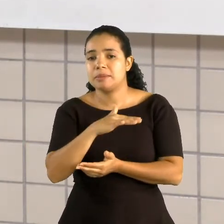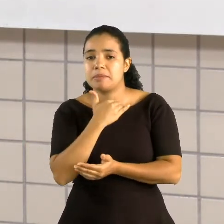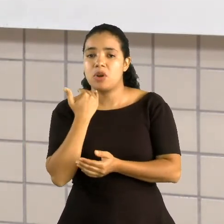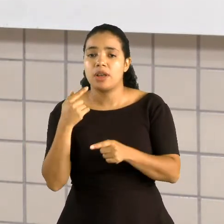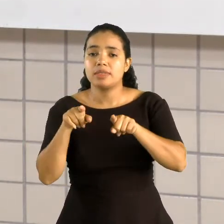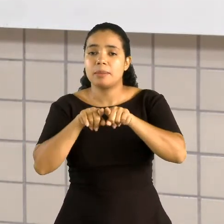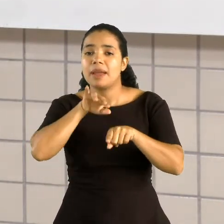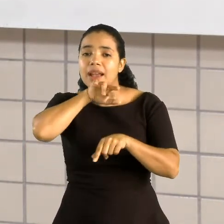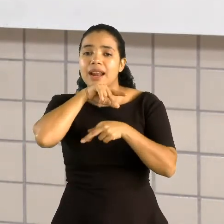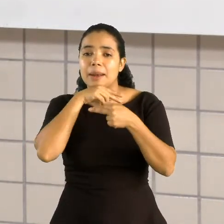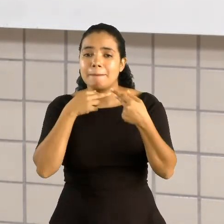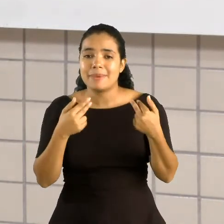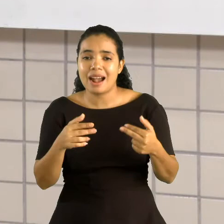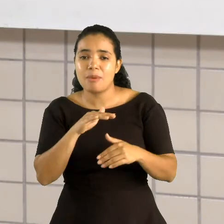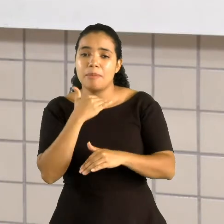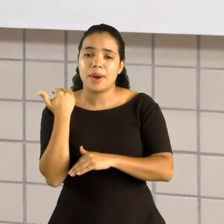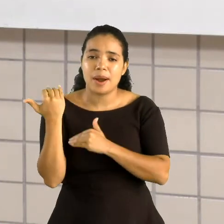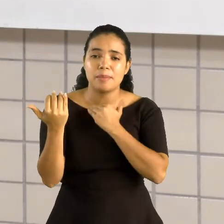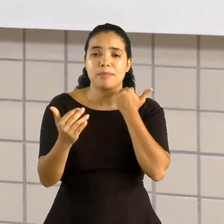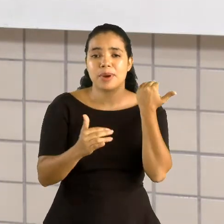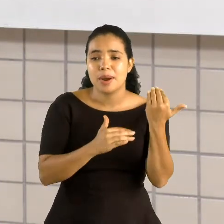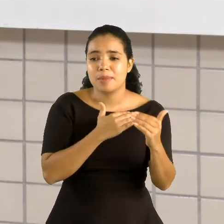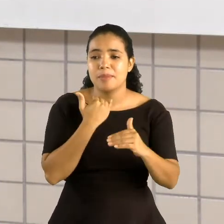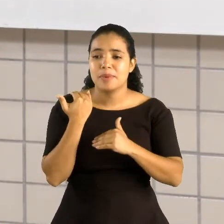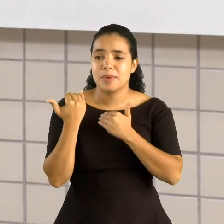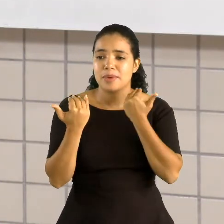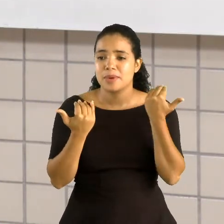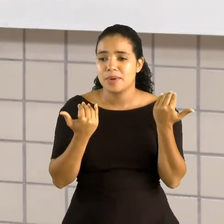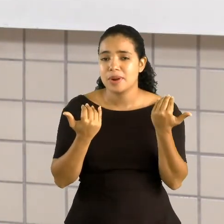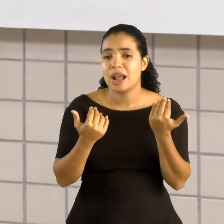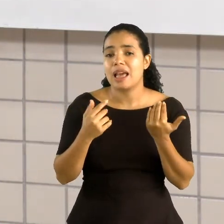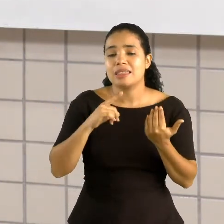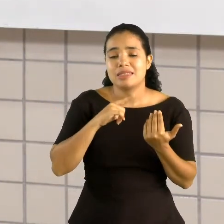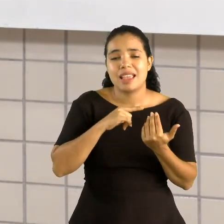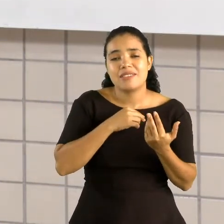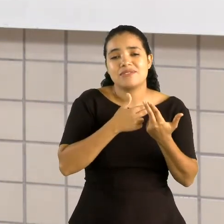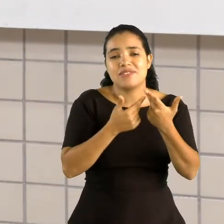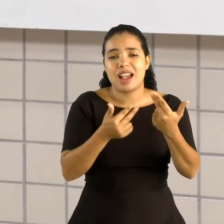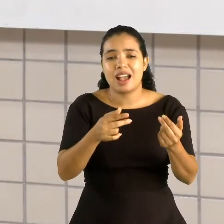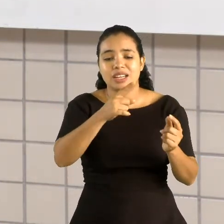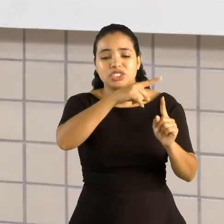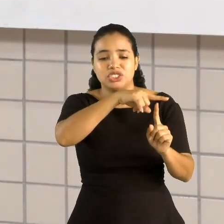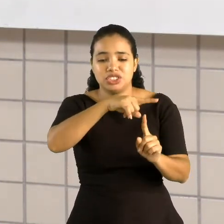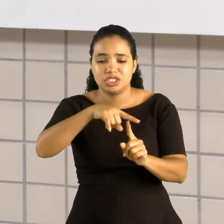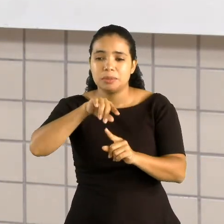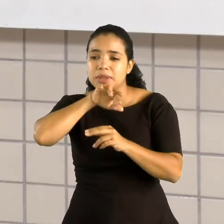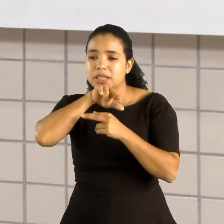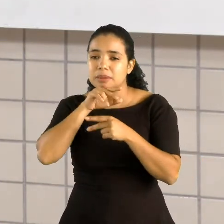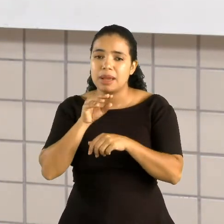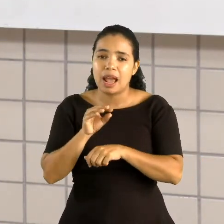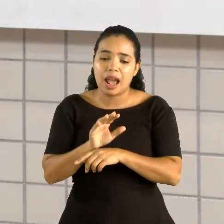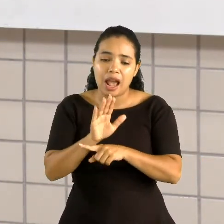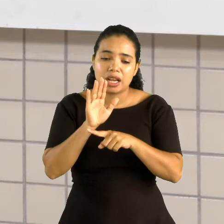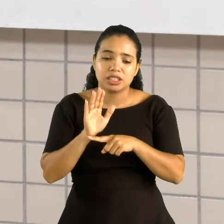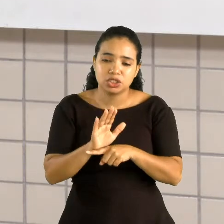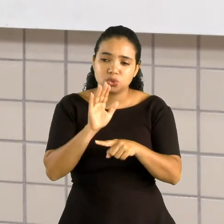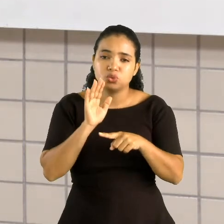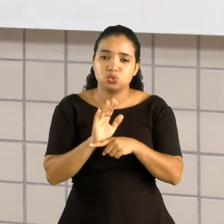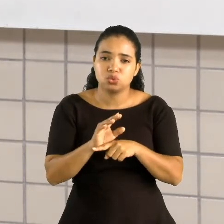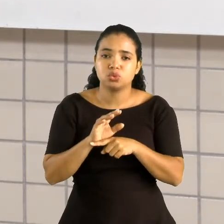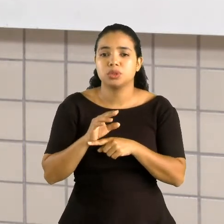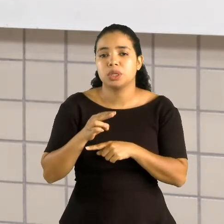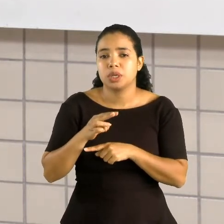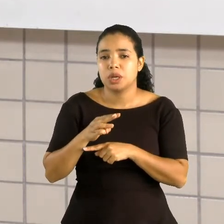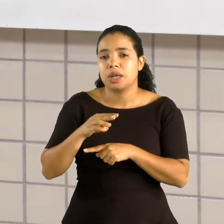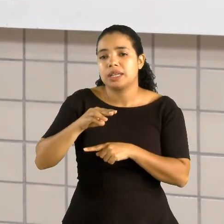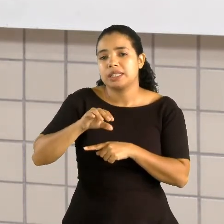falar de ácaro, quem nunca ouviu falar de um outro bichinho chamado colêmbulo, que todos eles ajudam a produzir sais minerais,